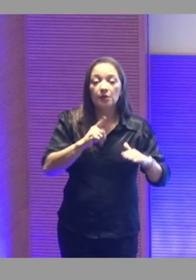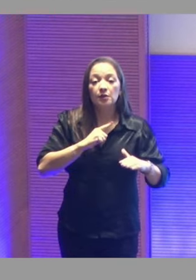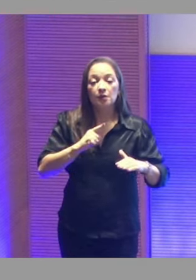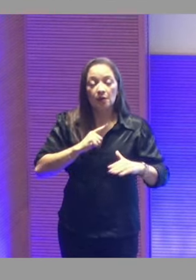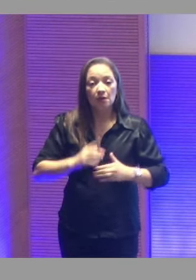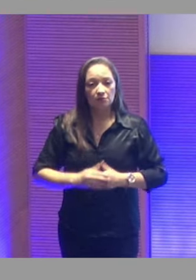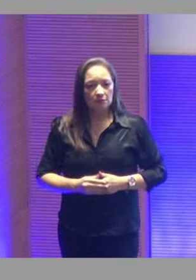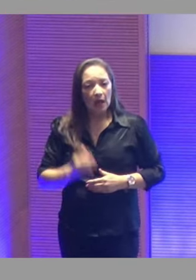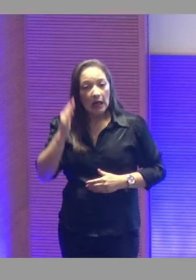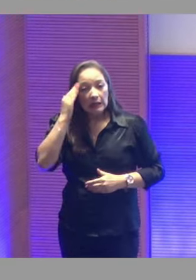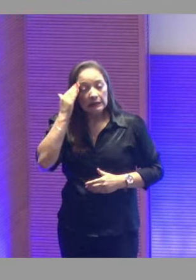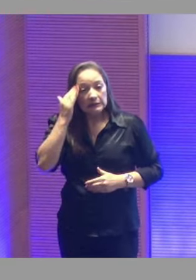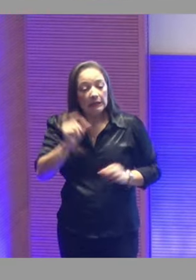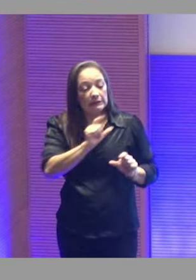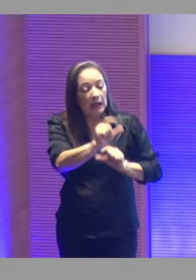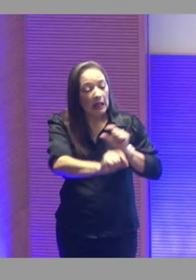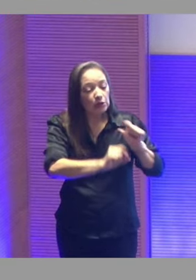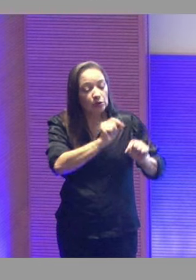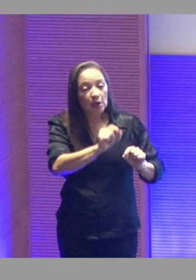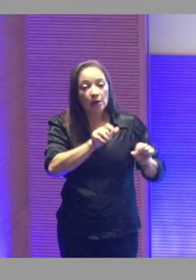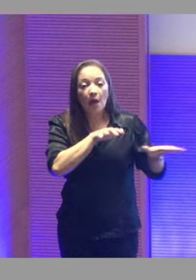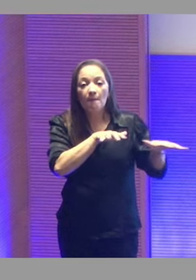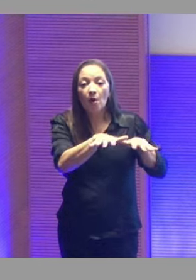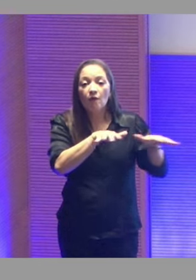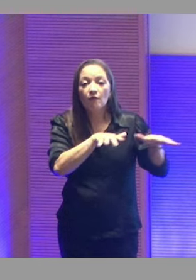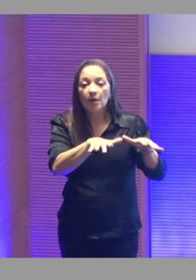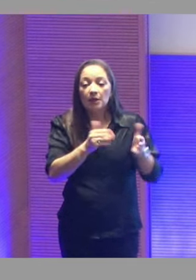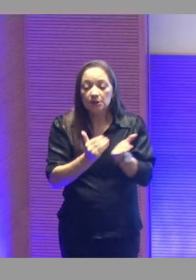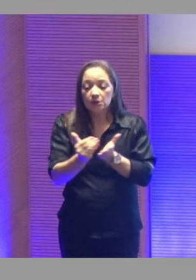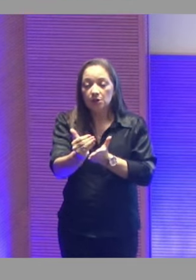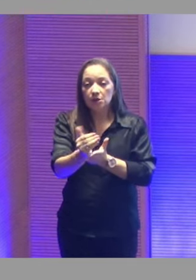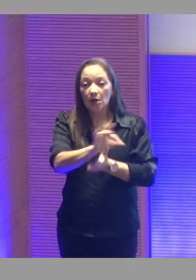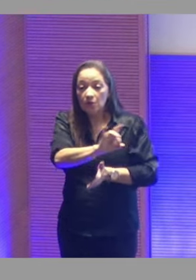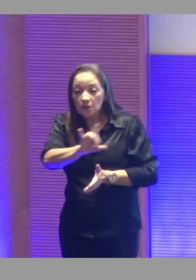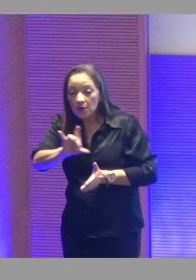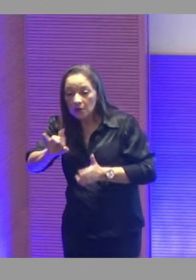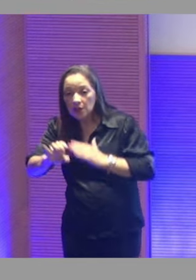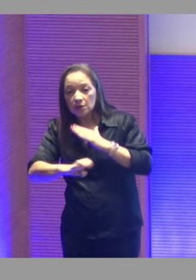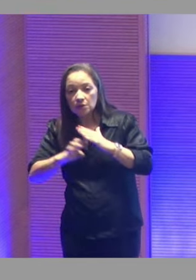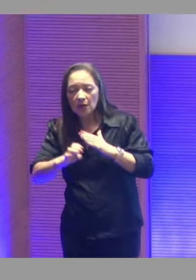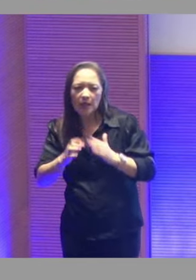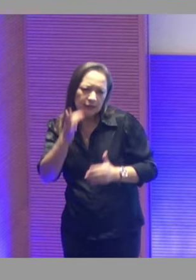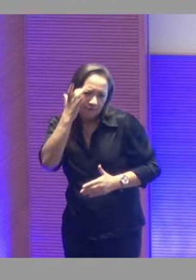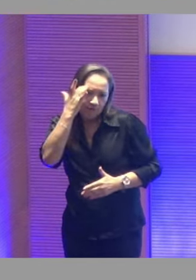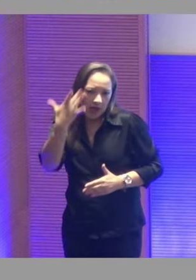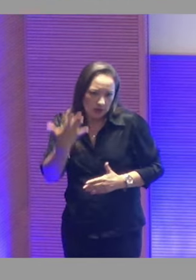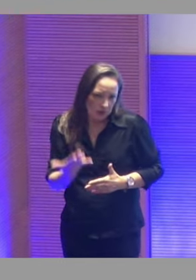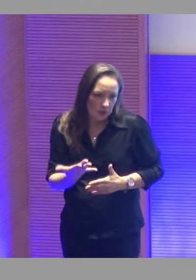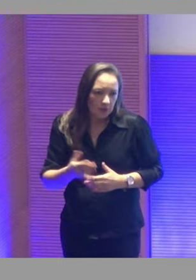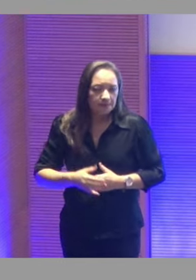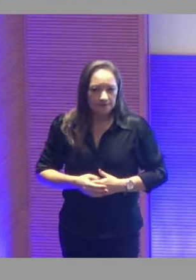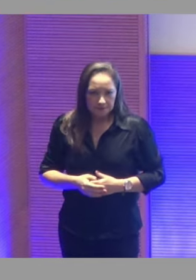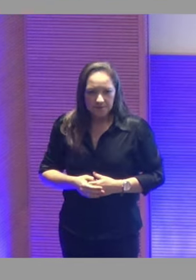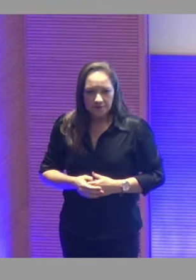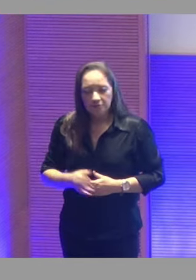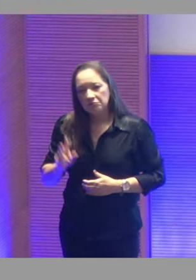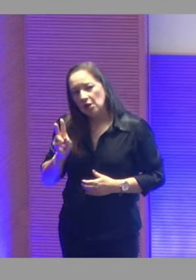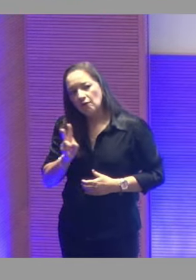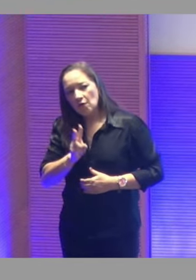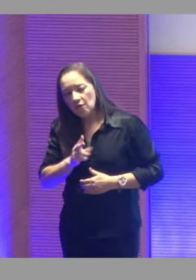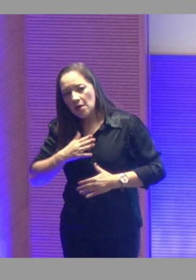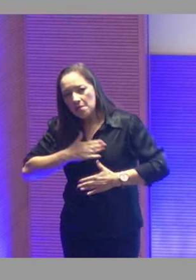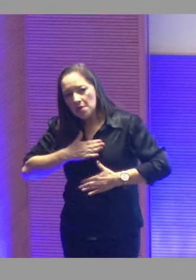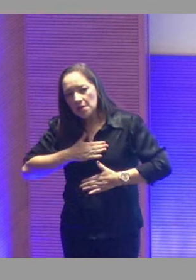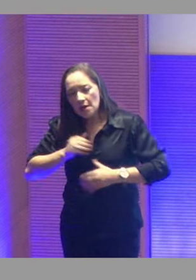entende que isso está relacionado com um movimento inicial das organizações Então esse é o ganho mais fácil né vou olhar para as minhas emissões o meu primeiro